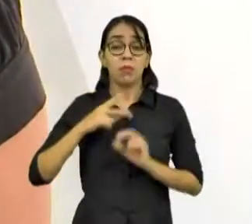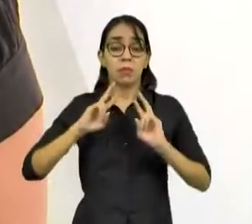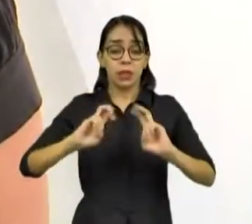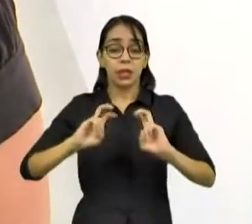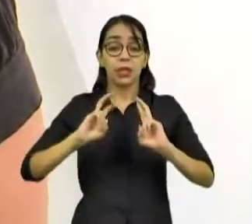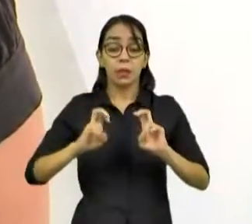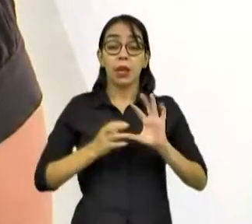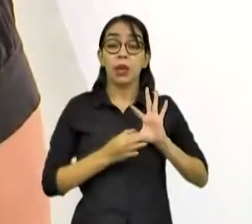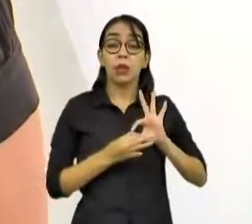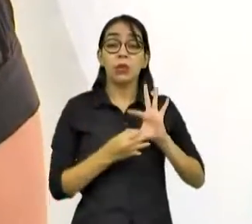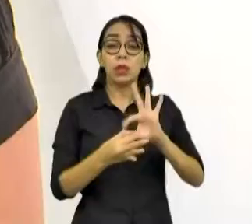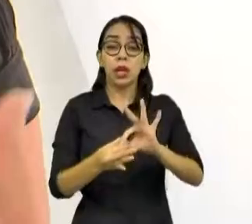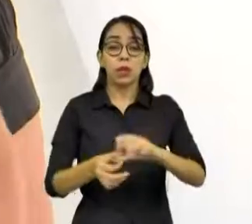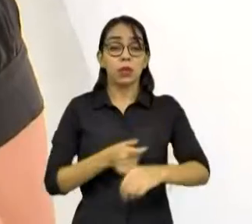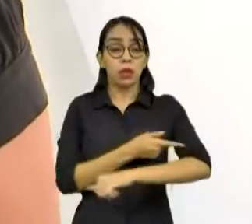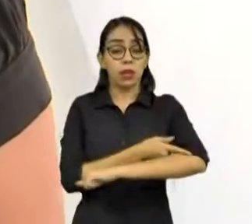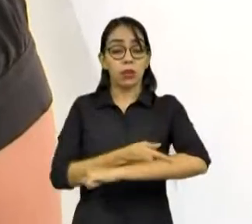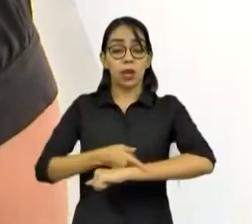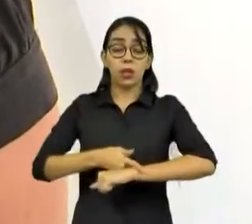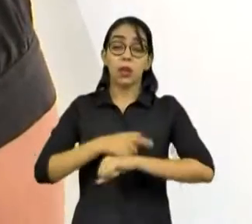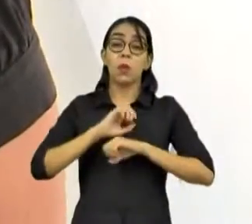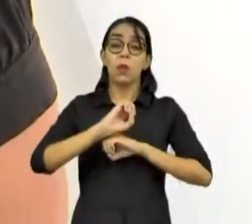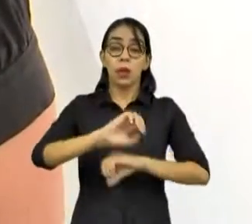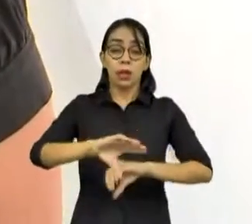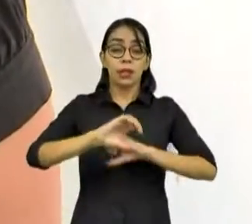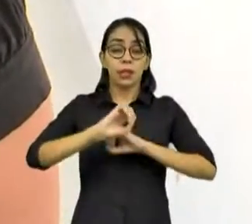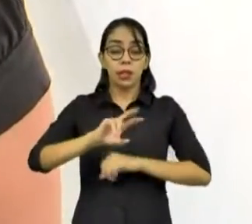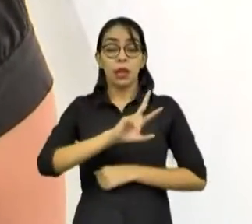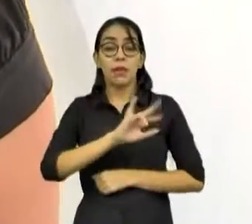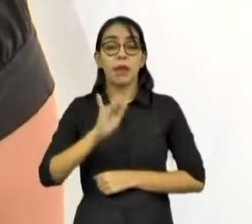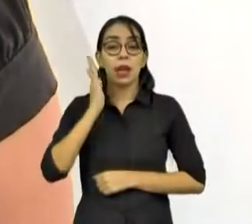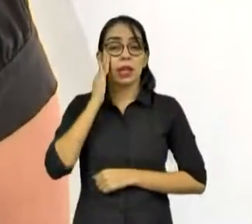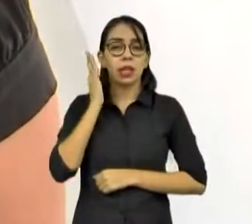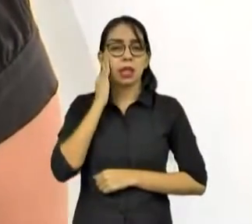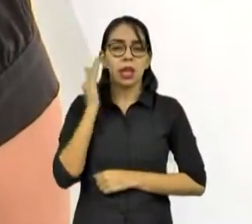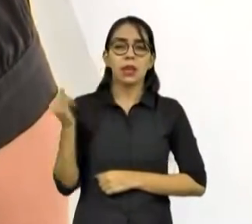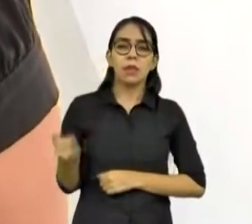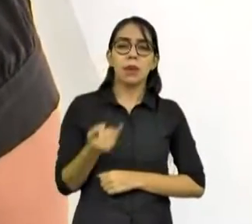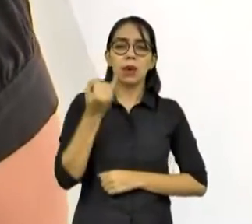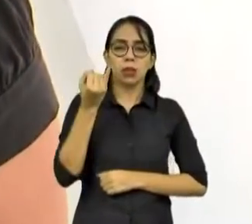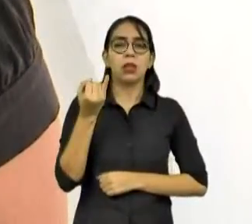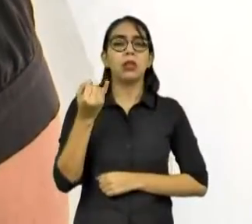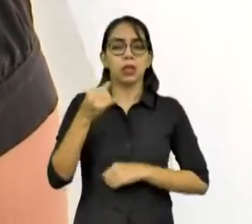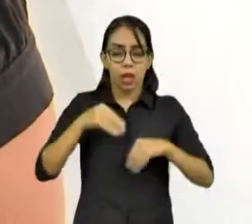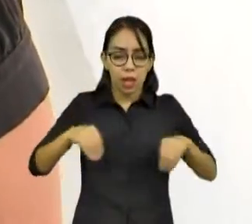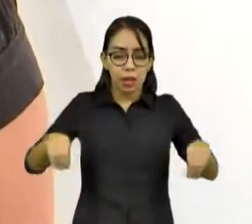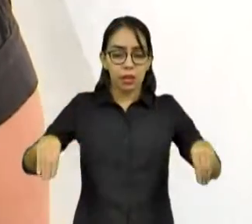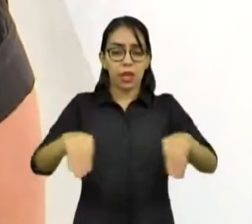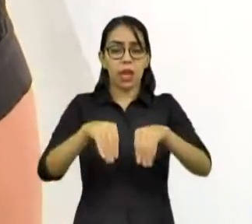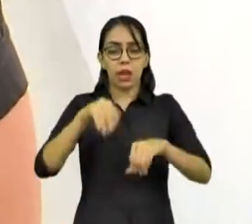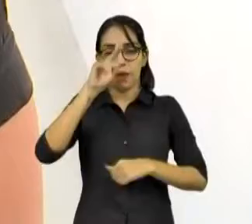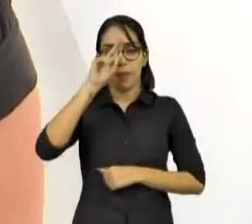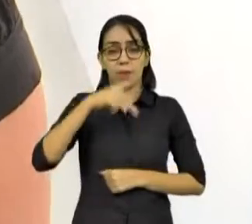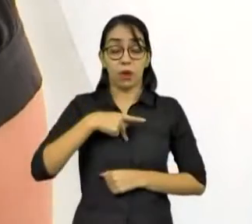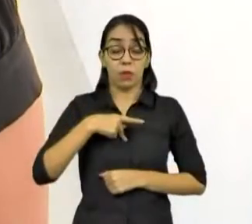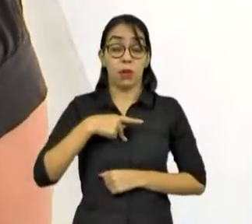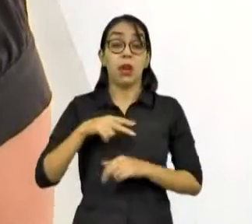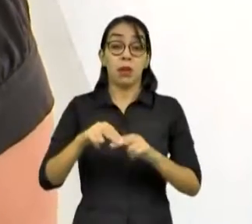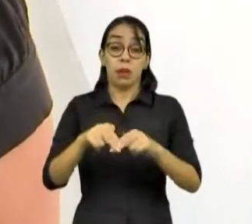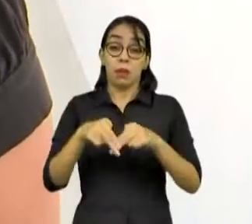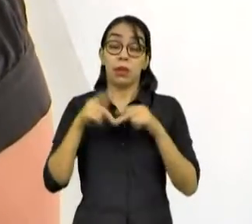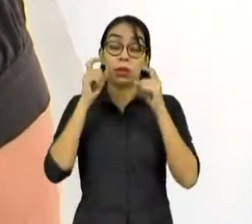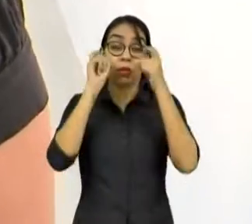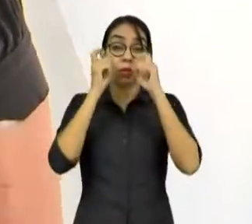contextualizada, quando é uma educação que discute de mim, do chão que eu piso. Então, por isso que a gente busca cada vez mais a discussão sobre